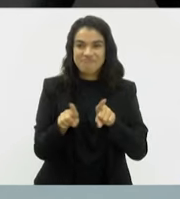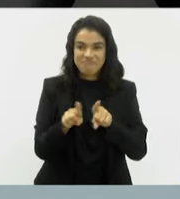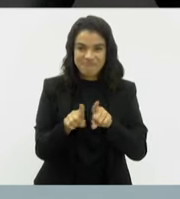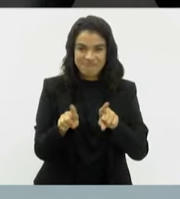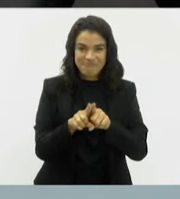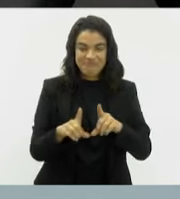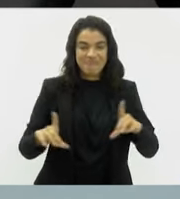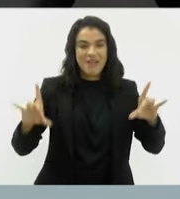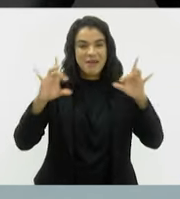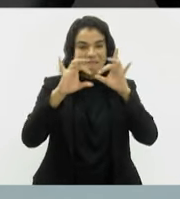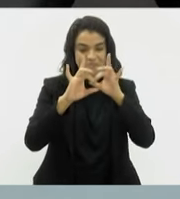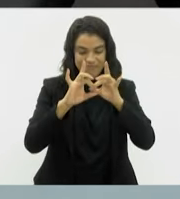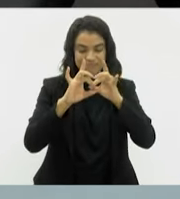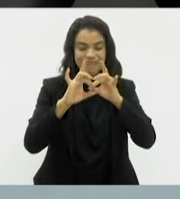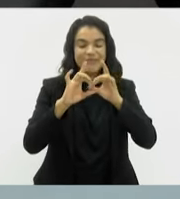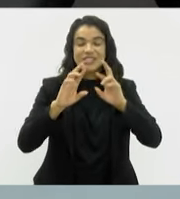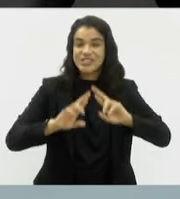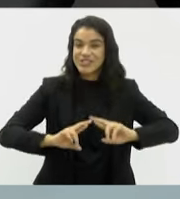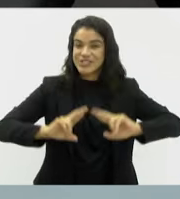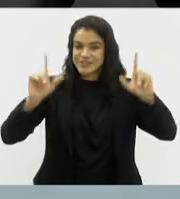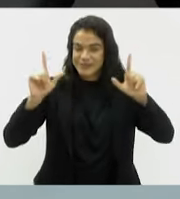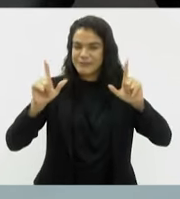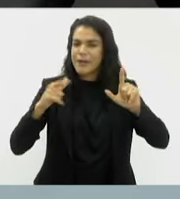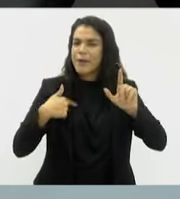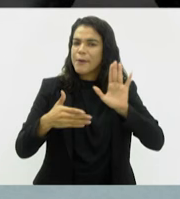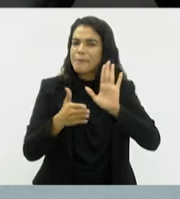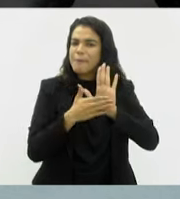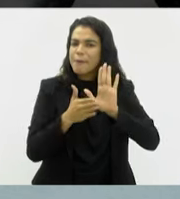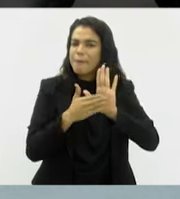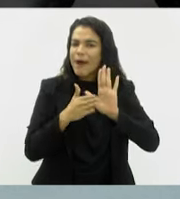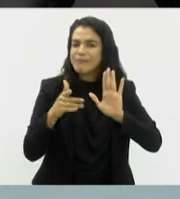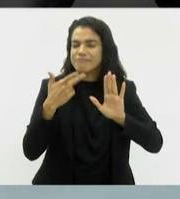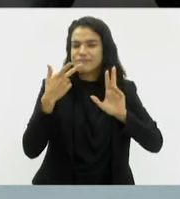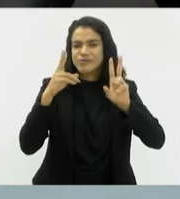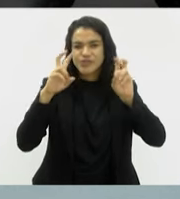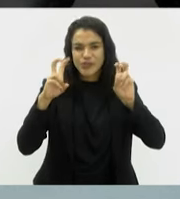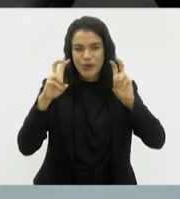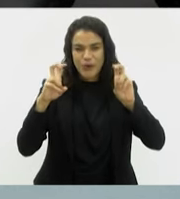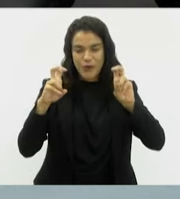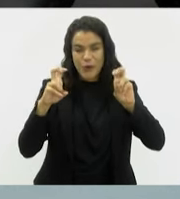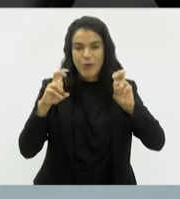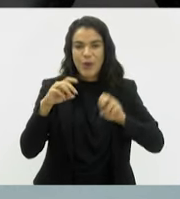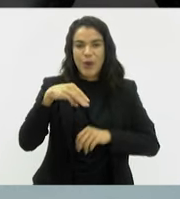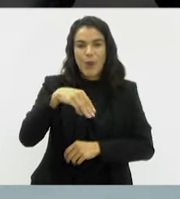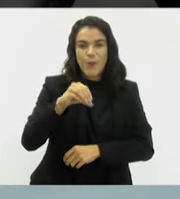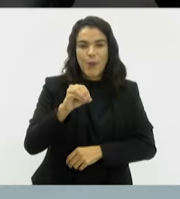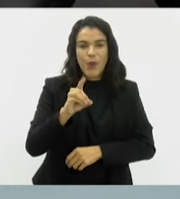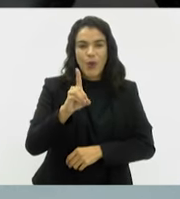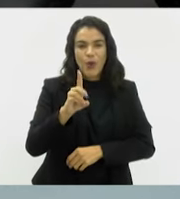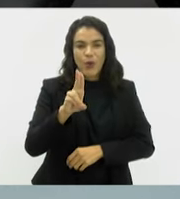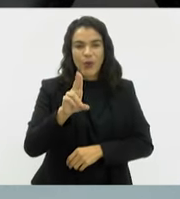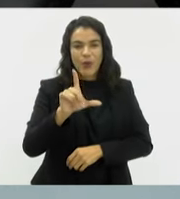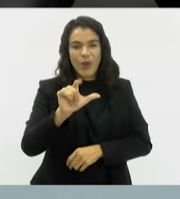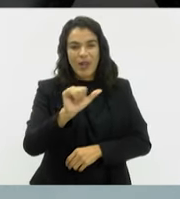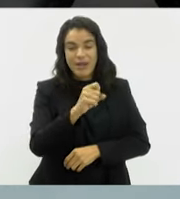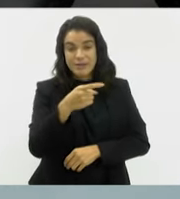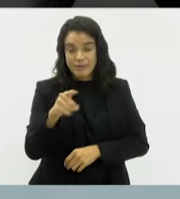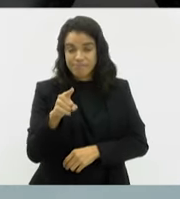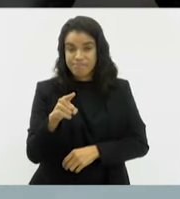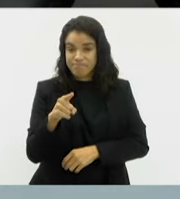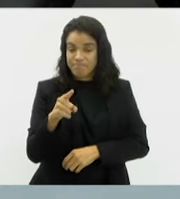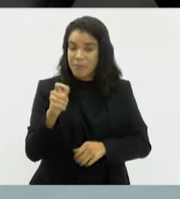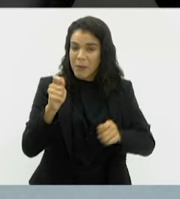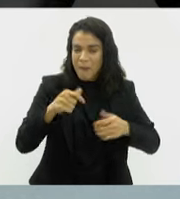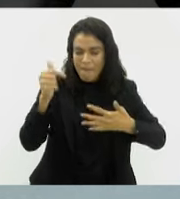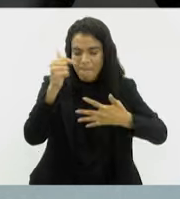conjuntos diferentes. Mas o que eu queria propor de modulação, veja o seguinte, a gente está trabalhando com uma série de